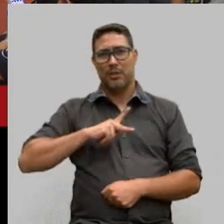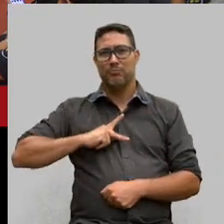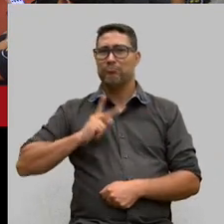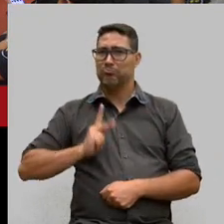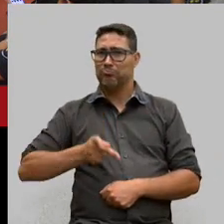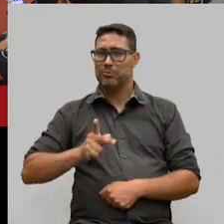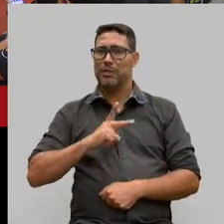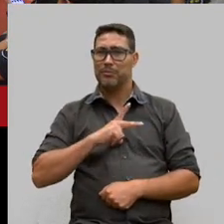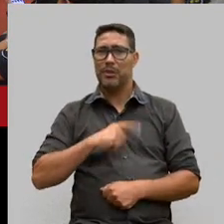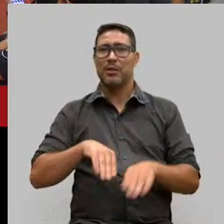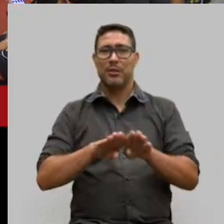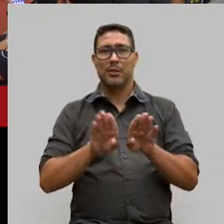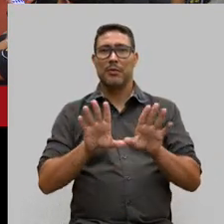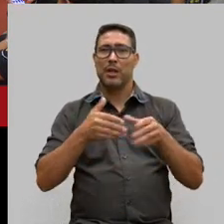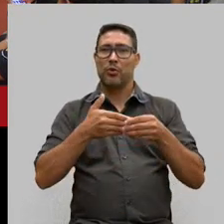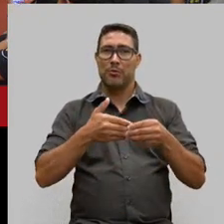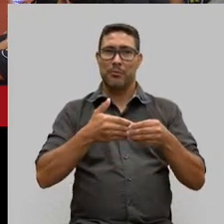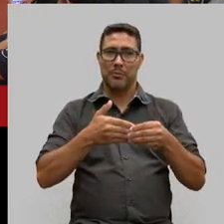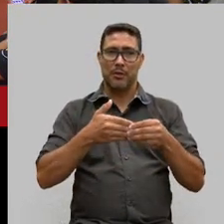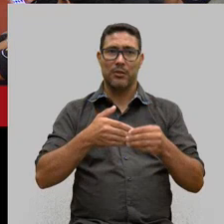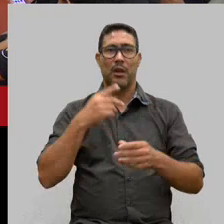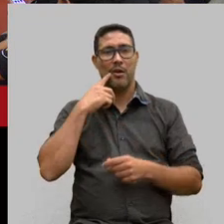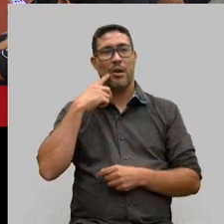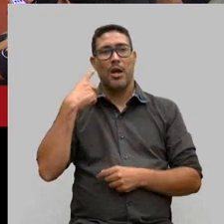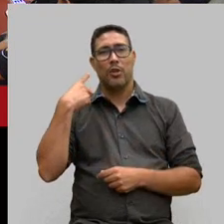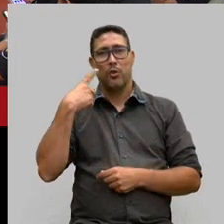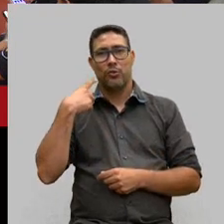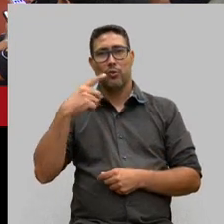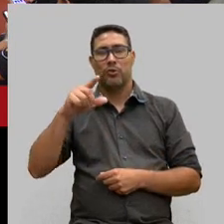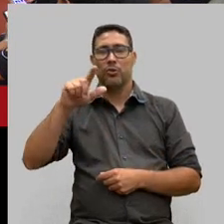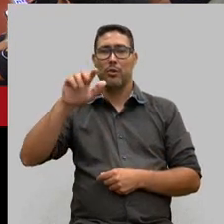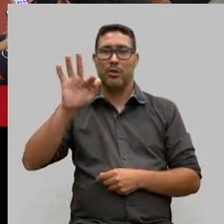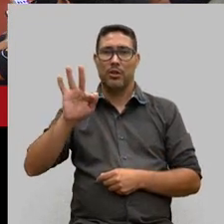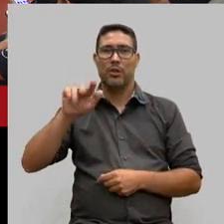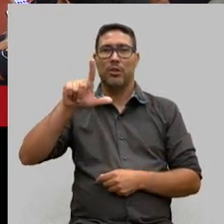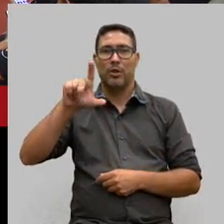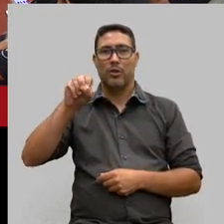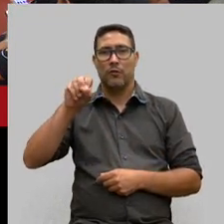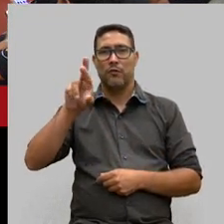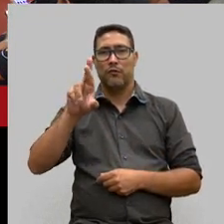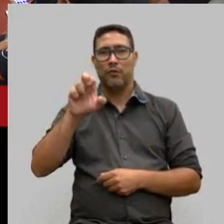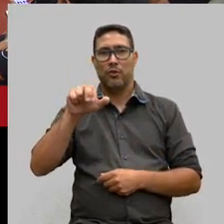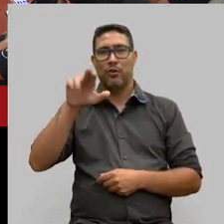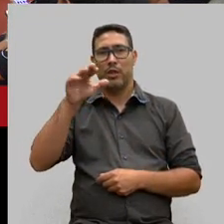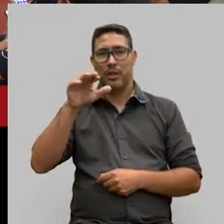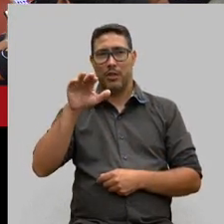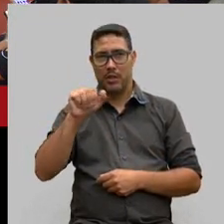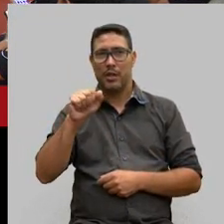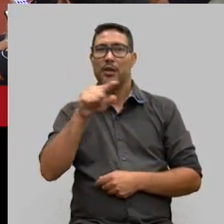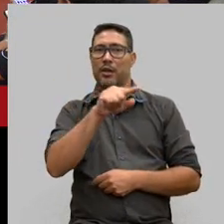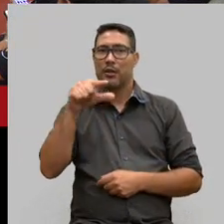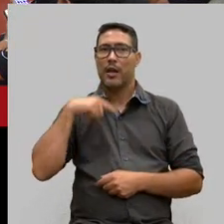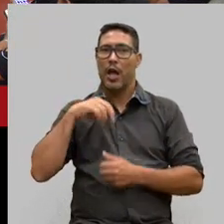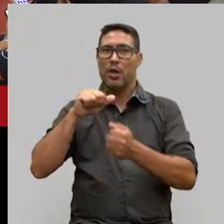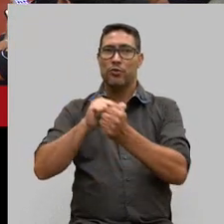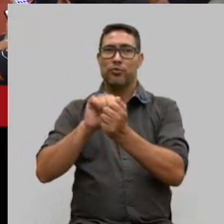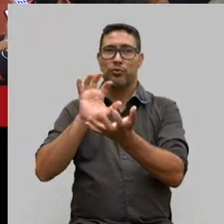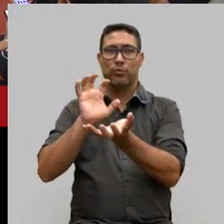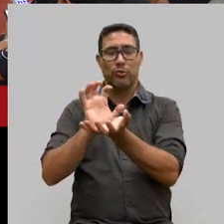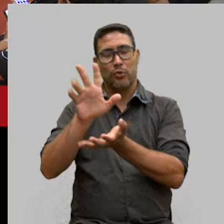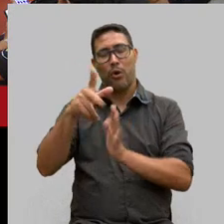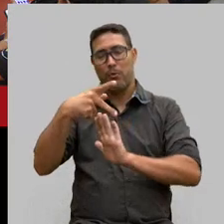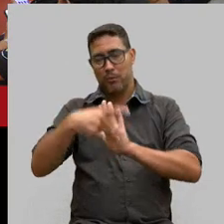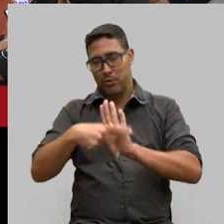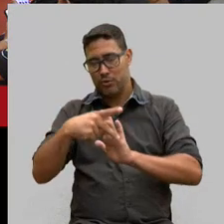cumprimentar a Dra Florença viu gente acabou de chegar aqui é do do projeto montando um time junto com Dr Gustavo